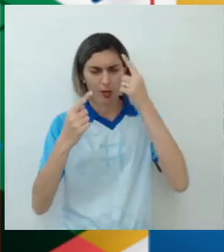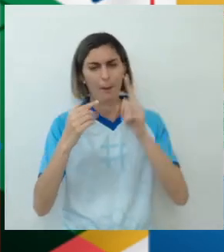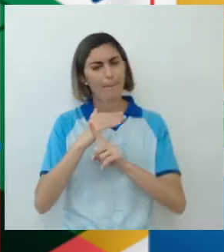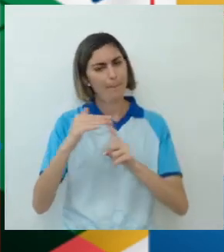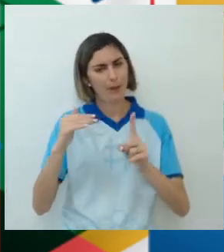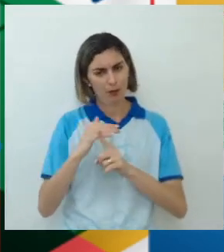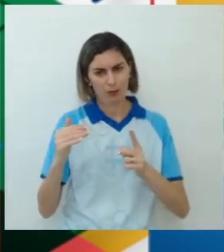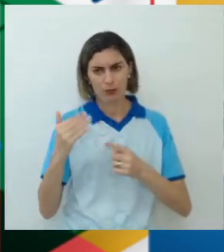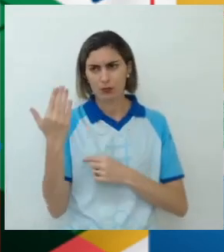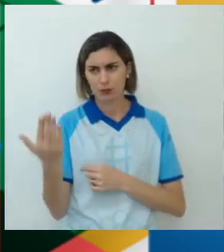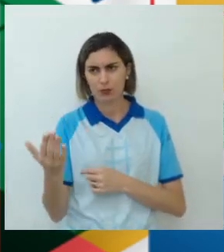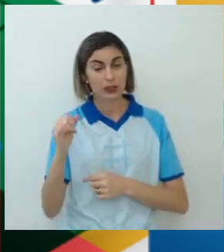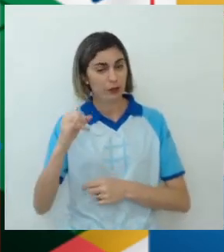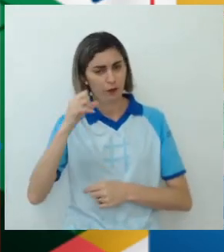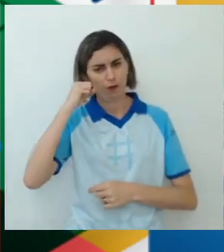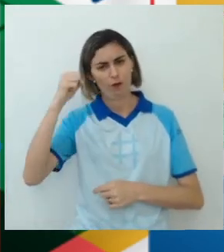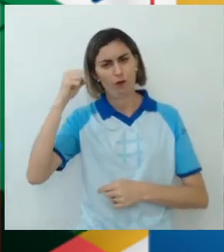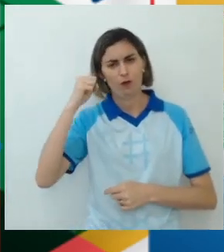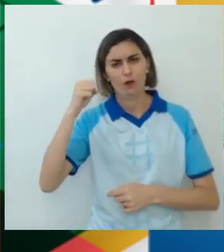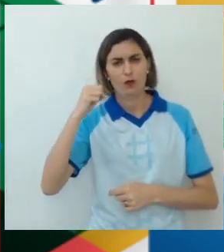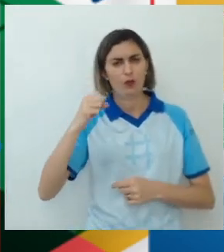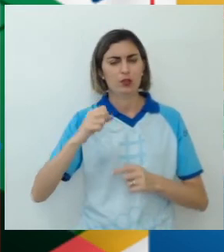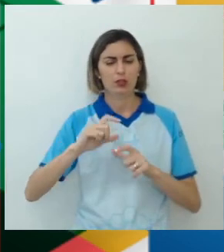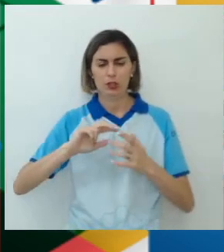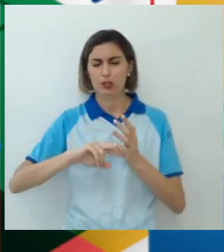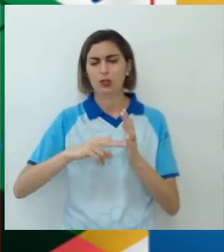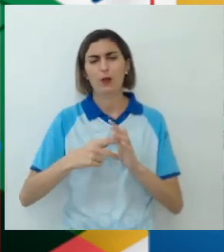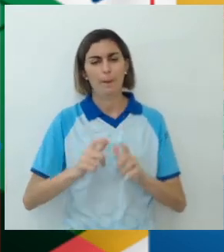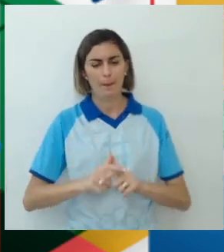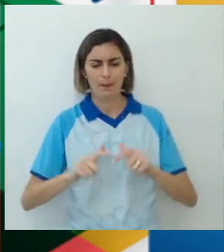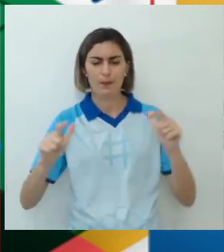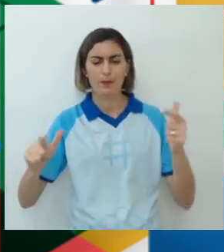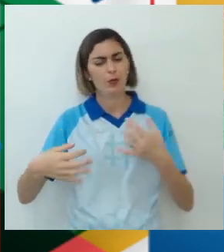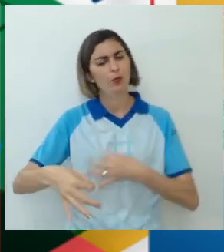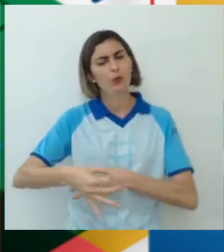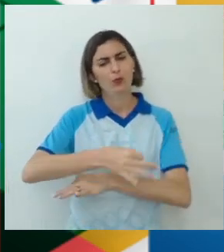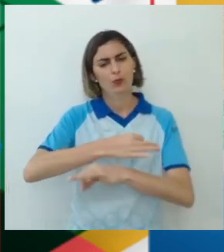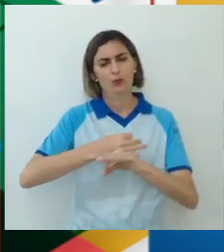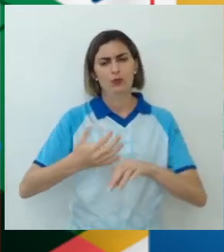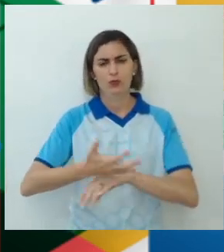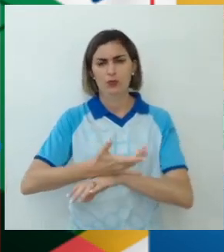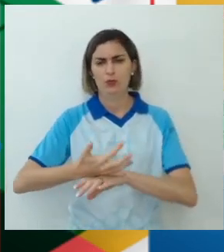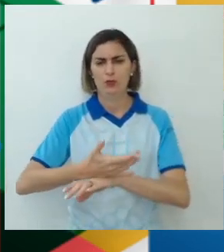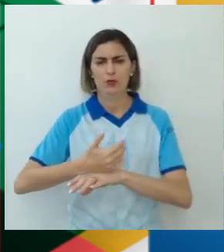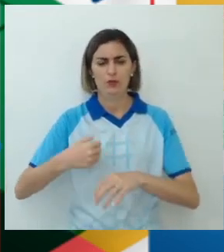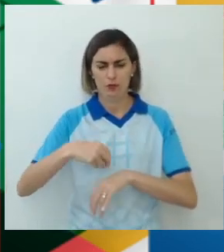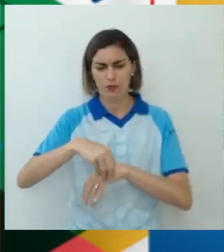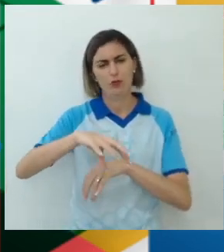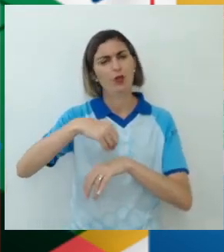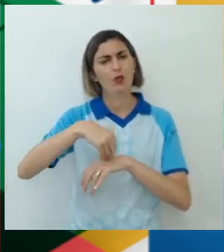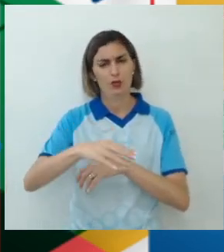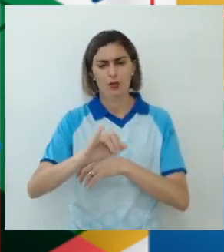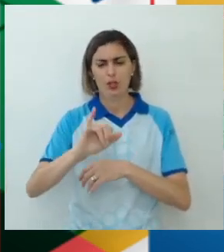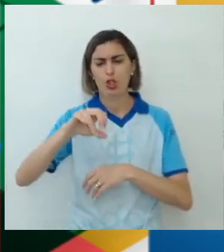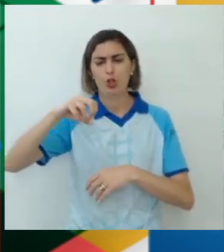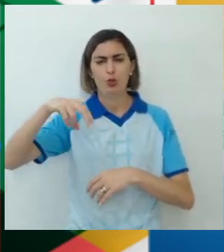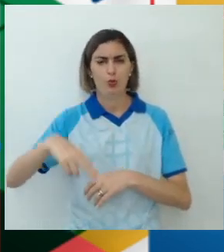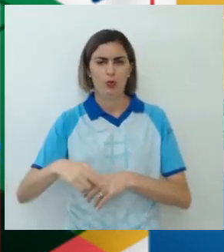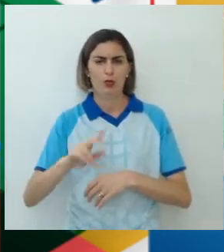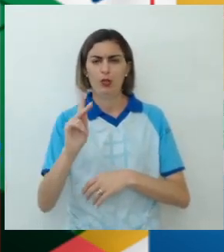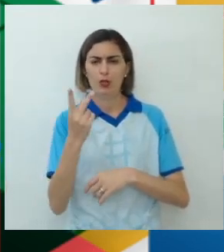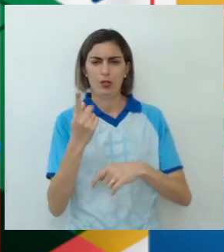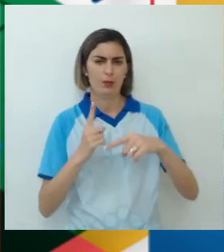parte. Se ele é forte, quer dizer que a maioria das moléculas do ácido vão transferir esse íon H+.